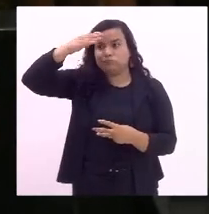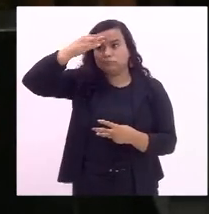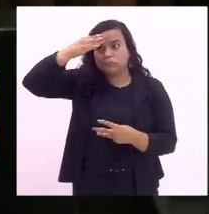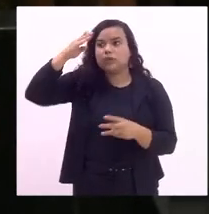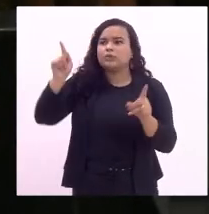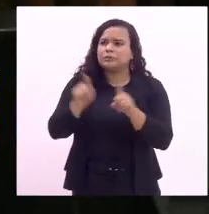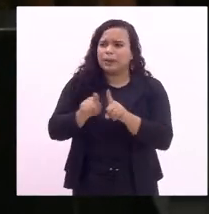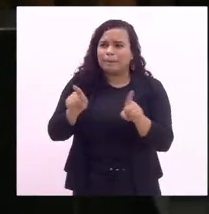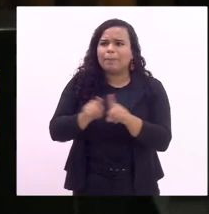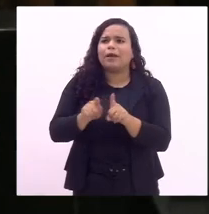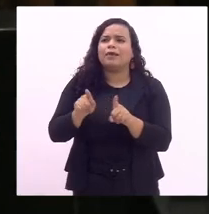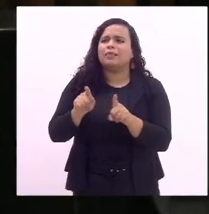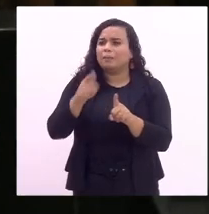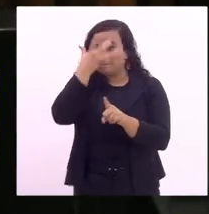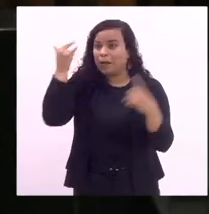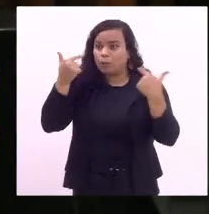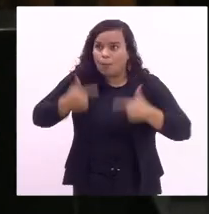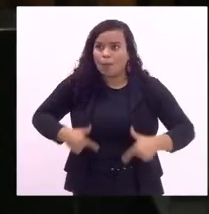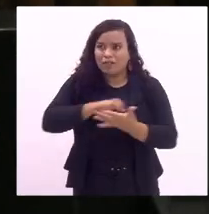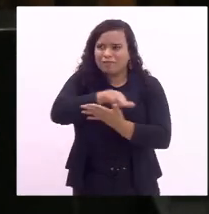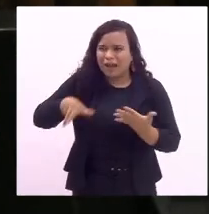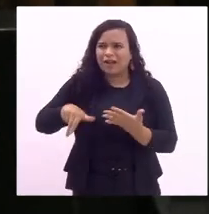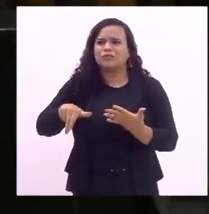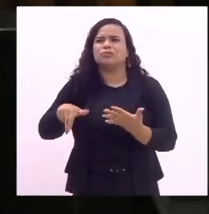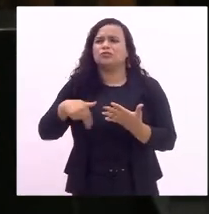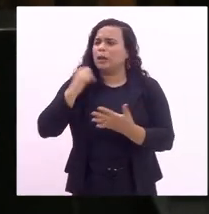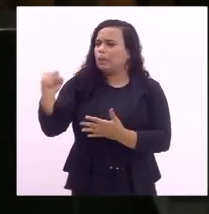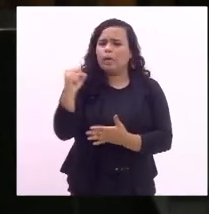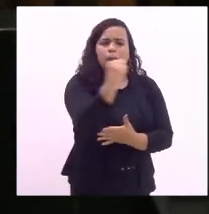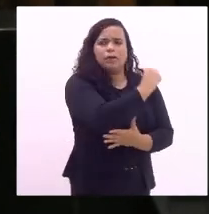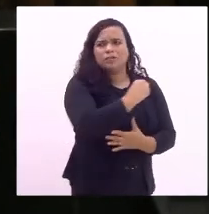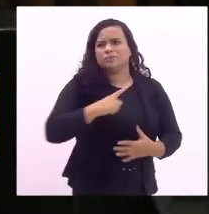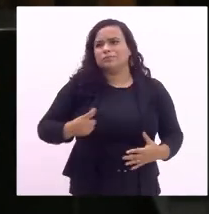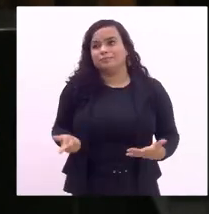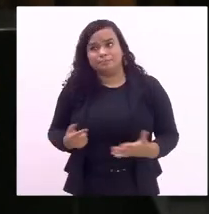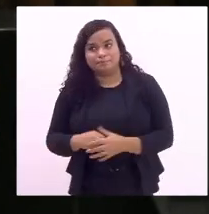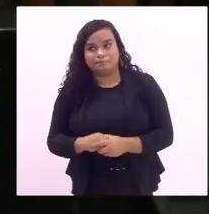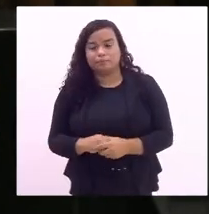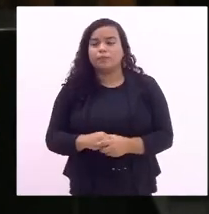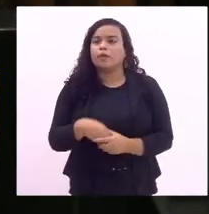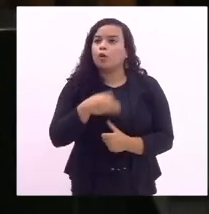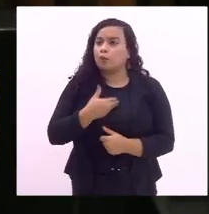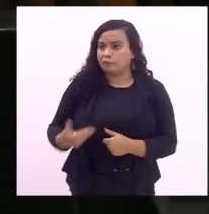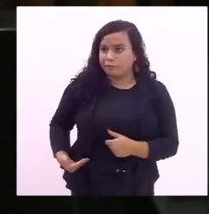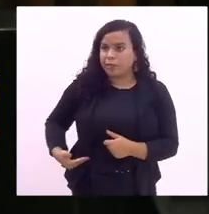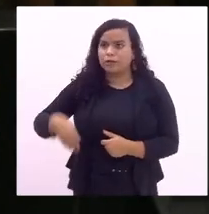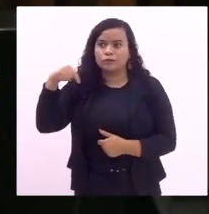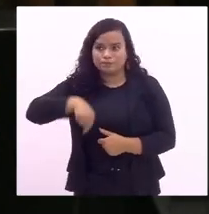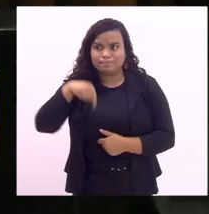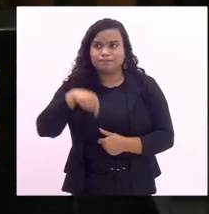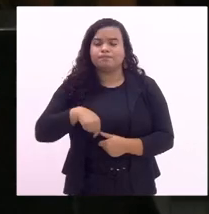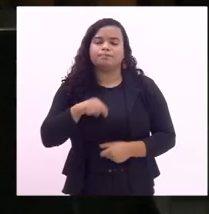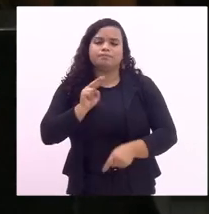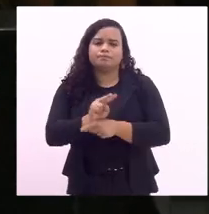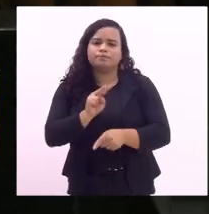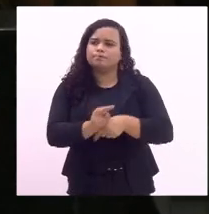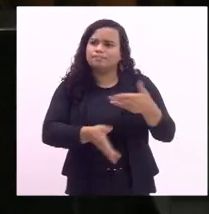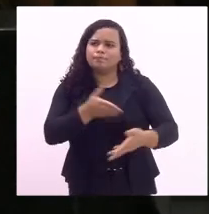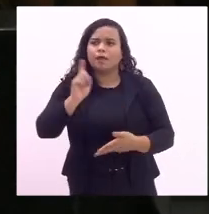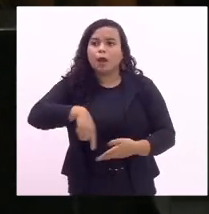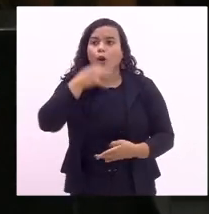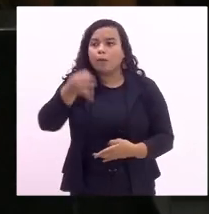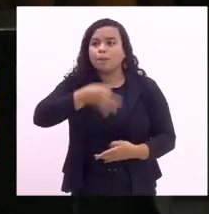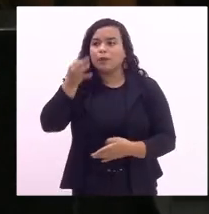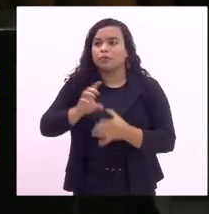pensar diferente. Aliás, se tem uma coisa que esse governo tem preservado, são as